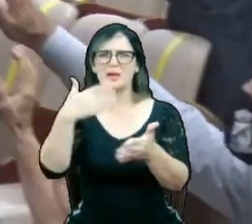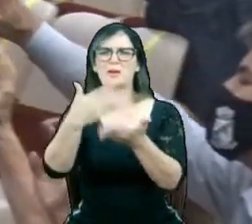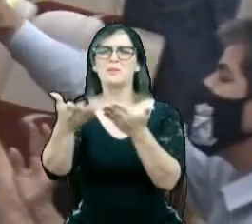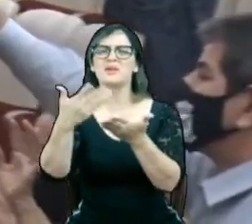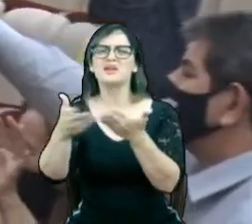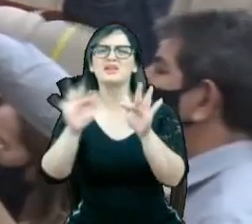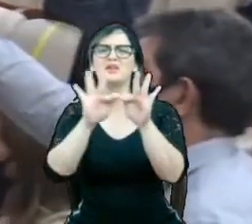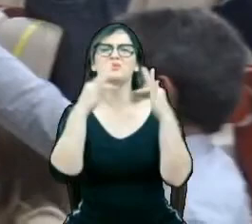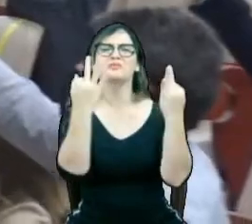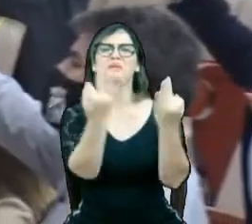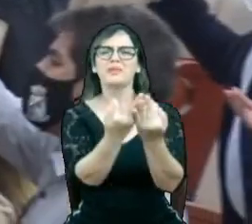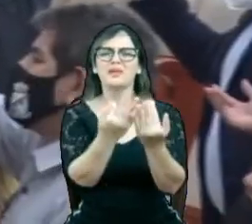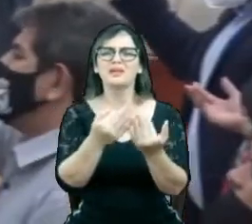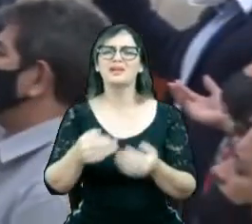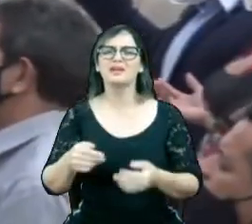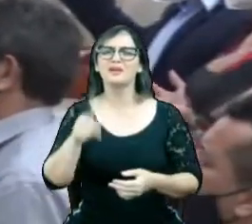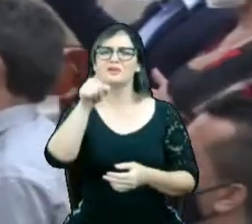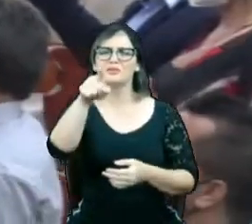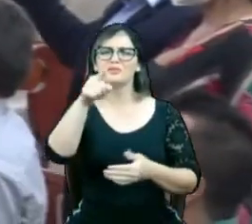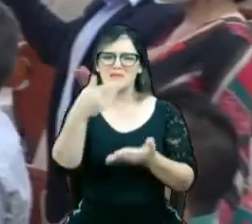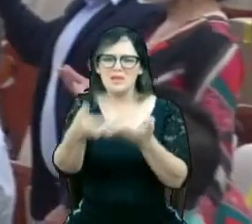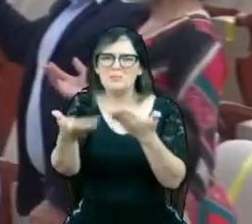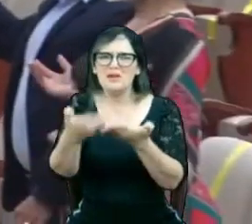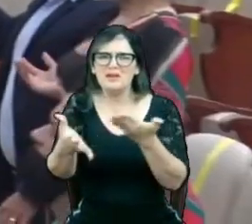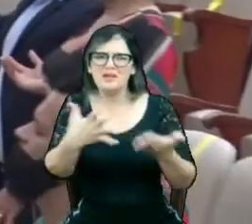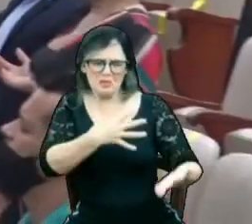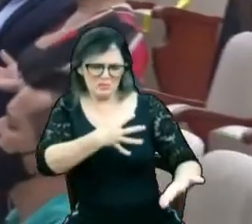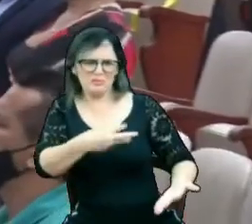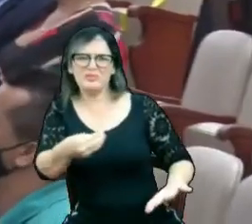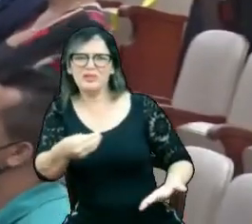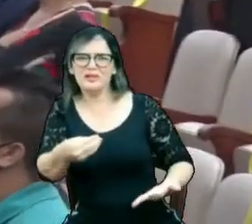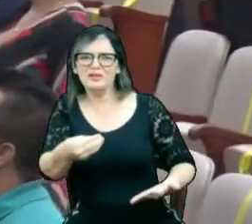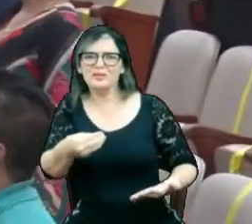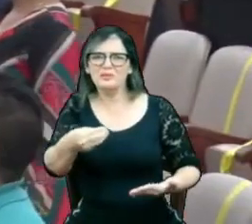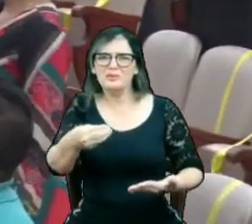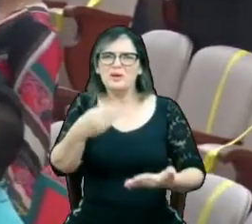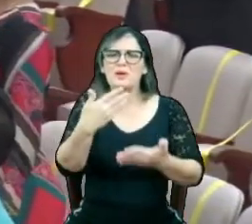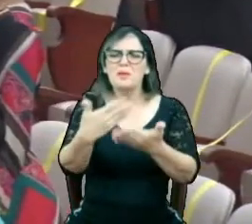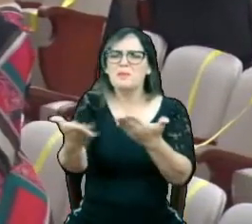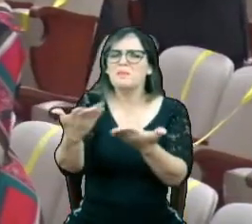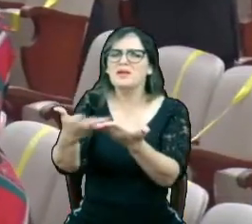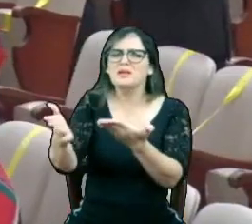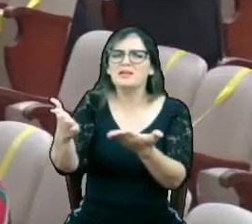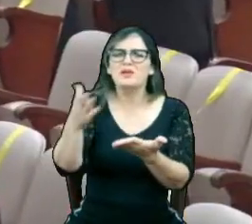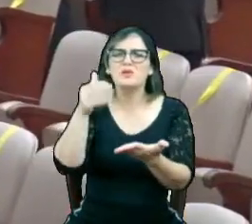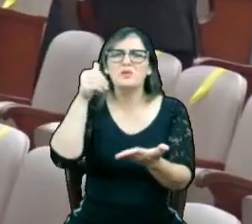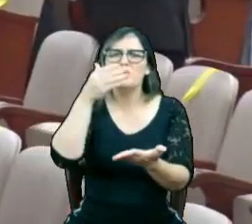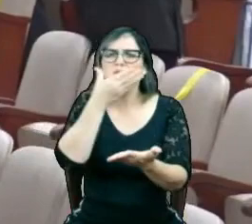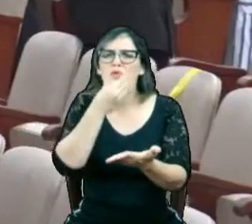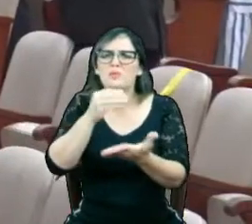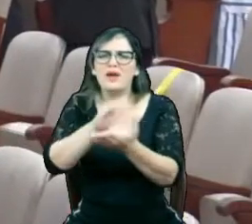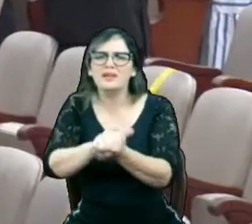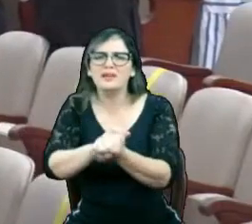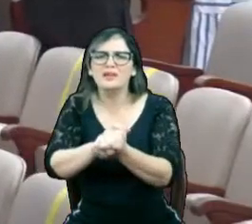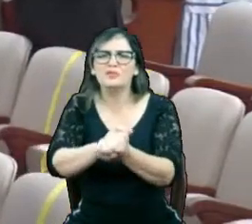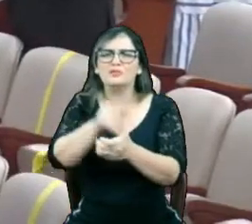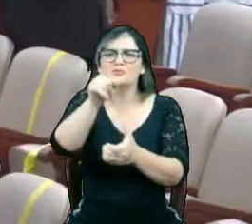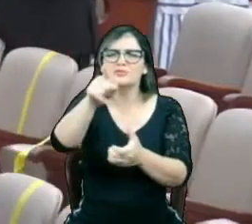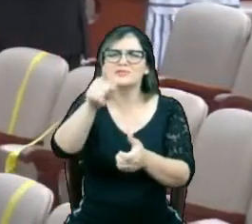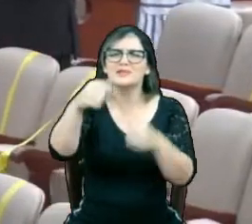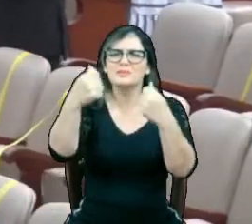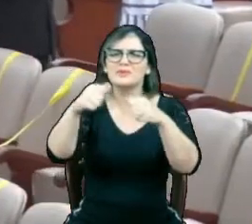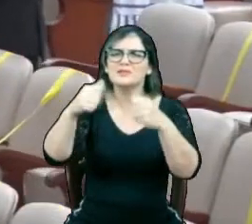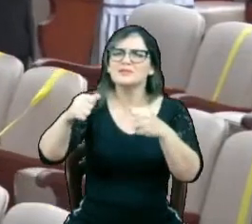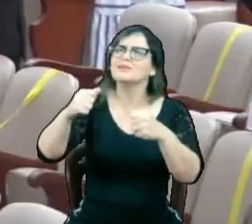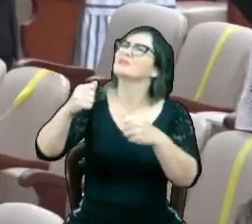essa é uma noite de restituição essa é uma noite de restituição bendiga ao Senhor levante a sua mão